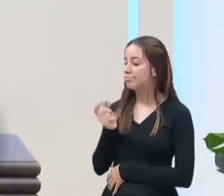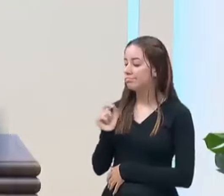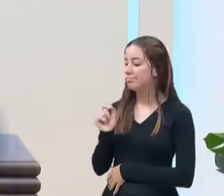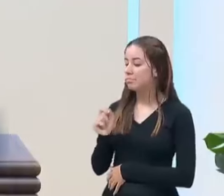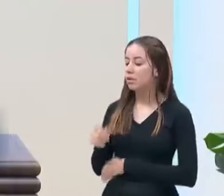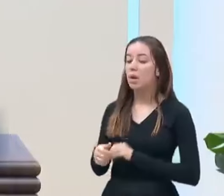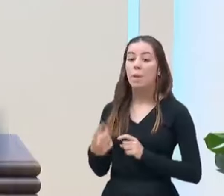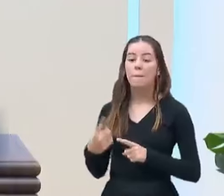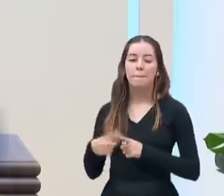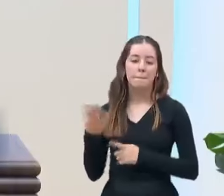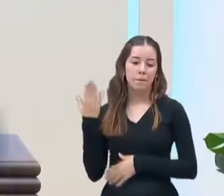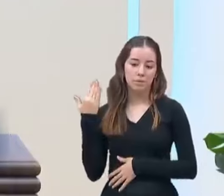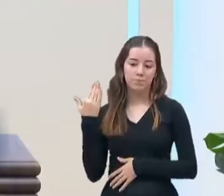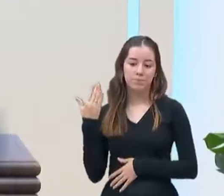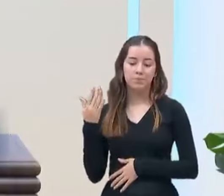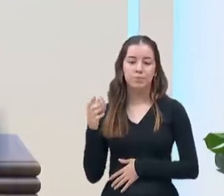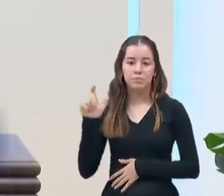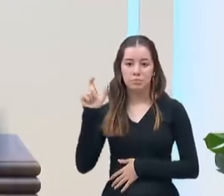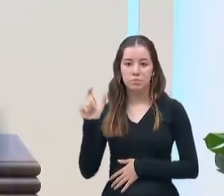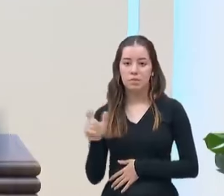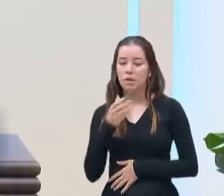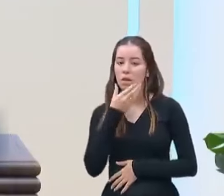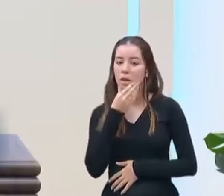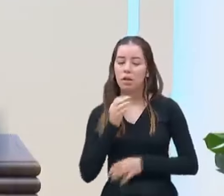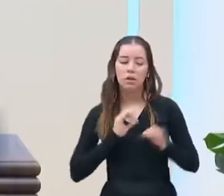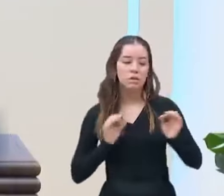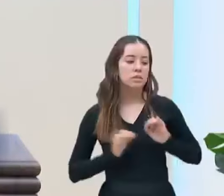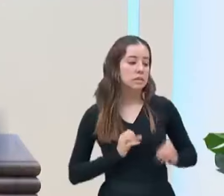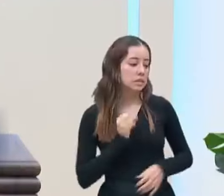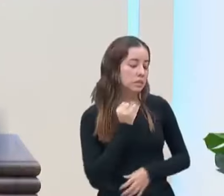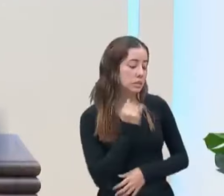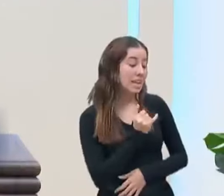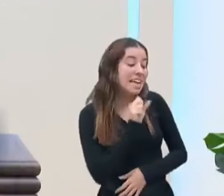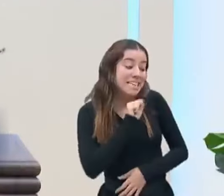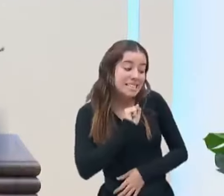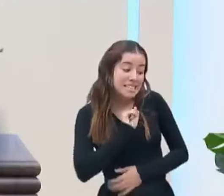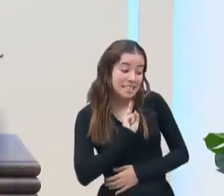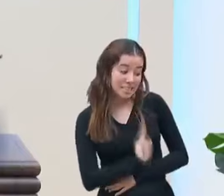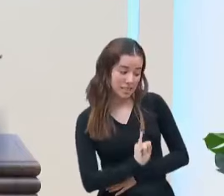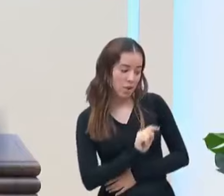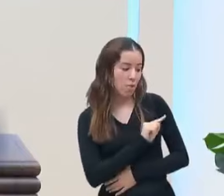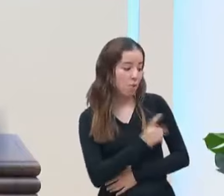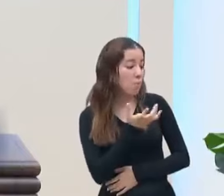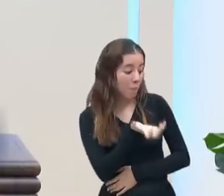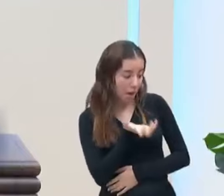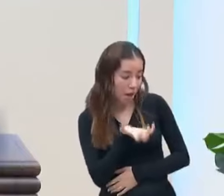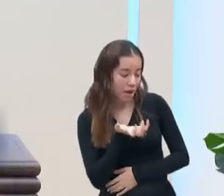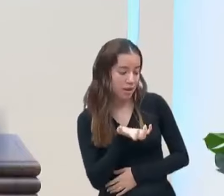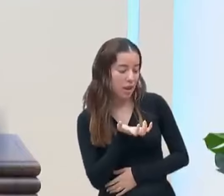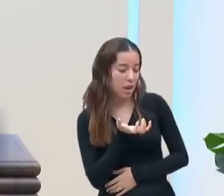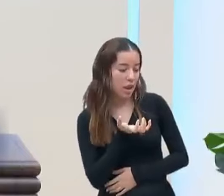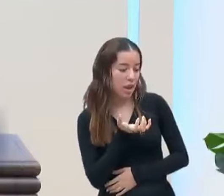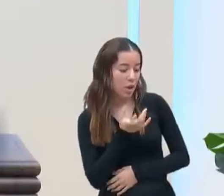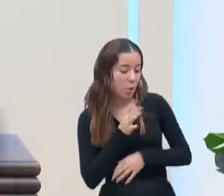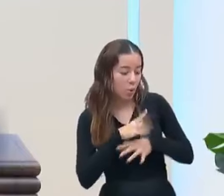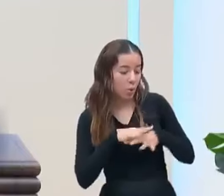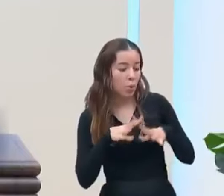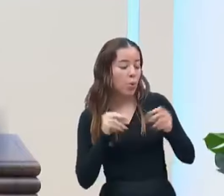tu quiseres, podes me tornar limpo. Jesus disse assim: quero.